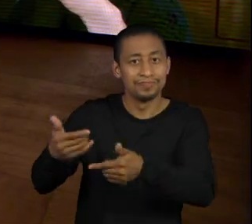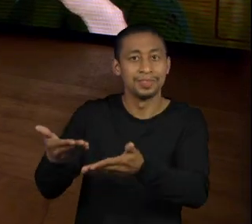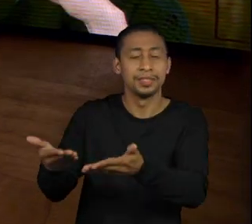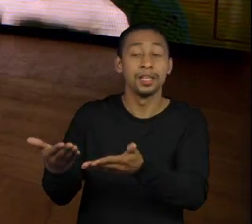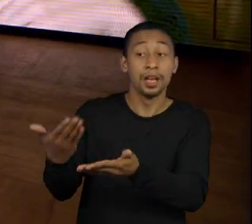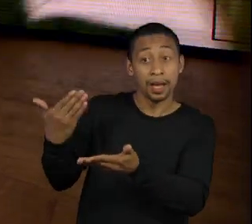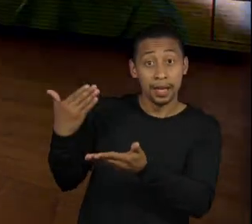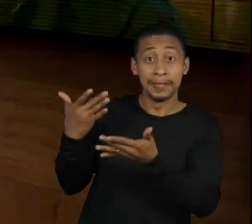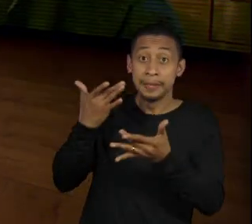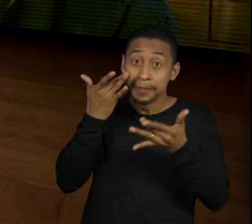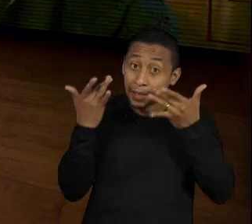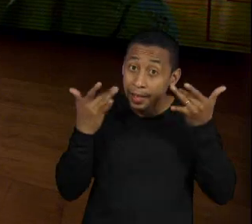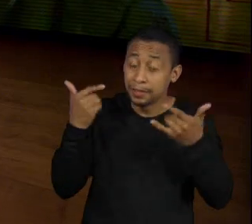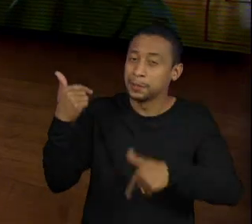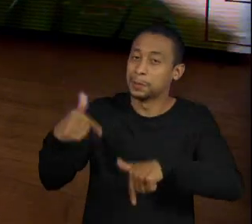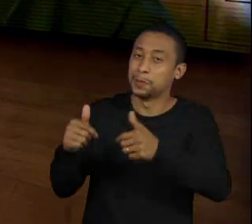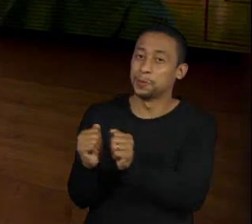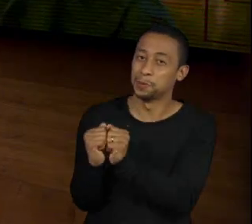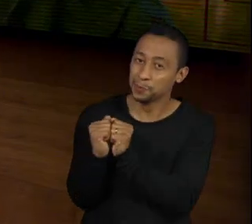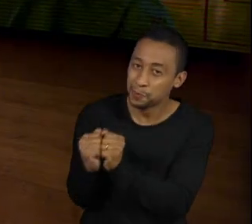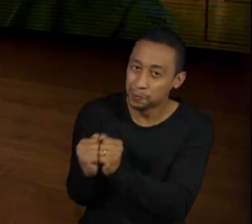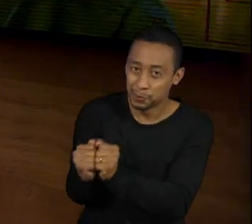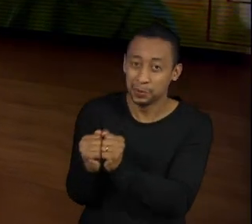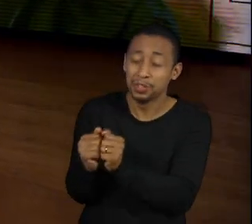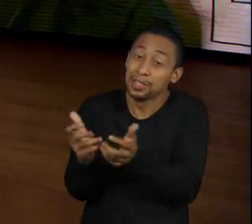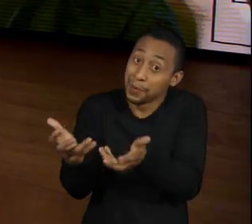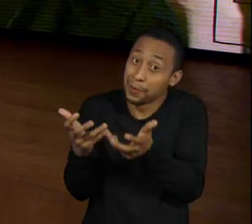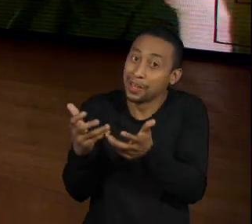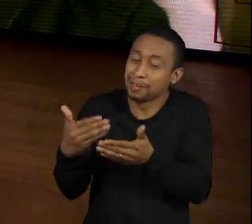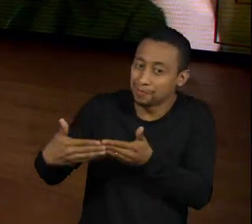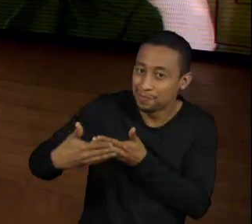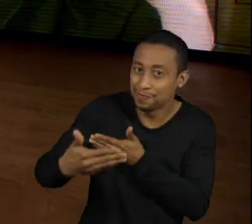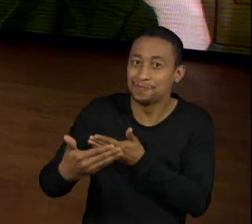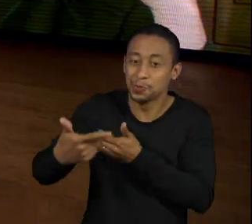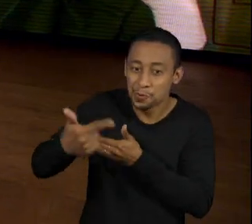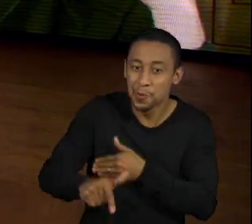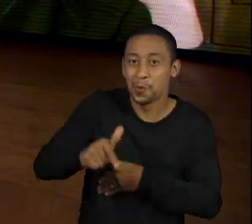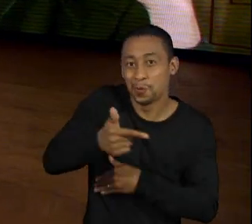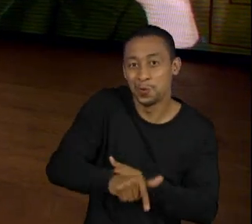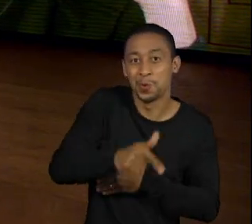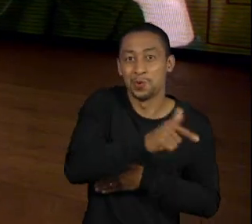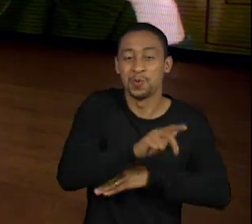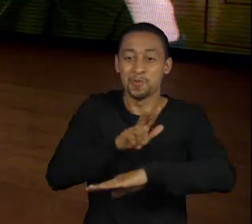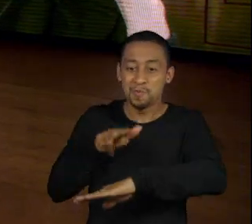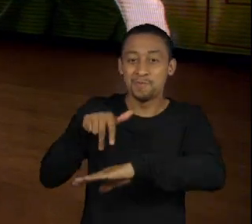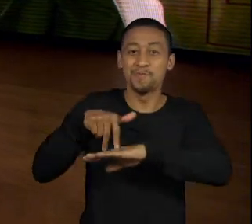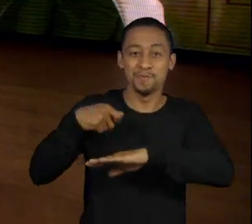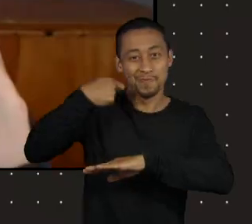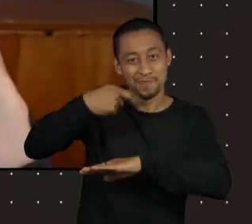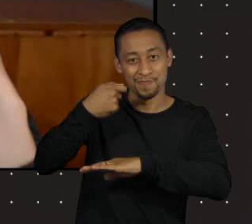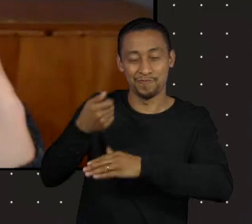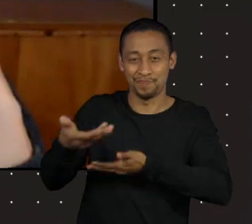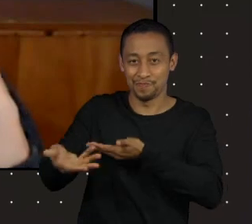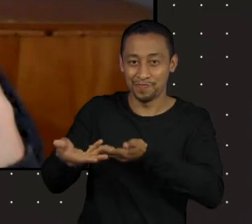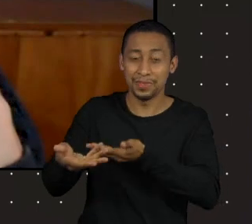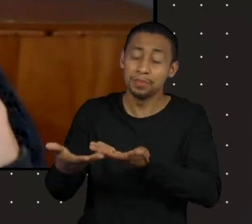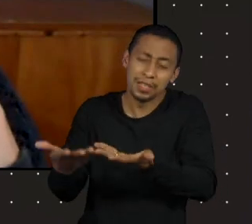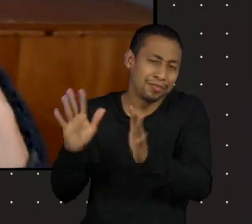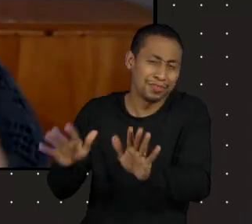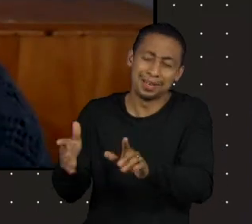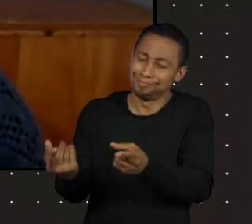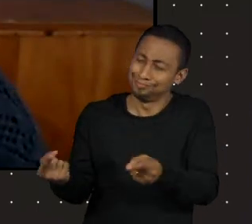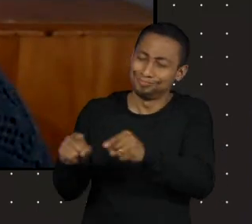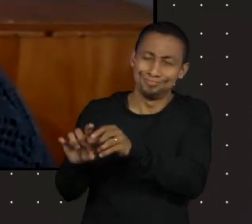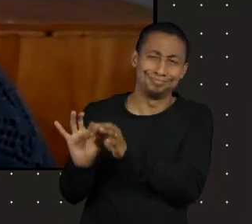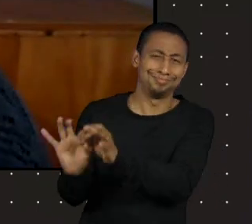no teatro, gostaria de fazer outros trabalhos com ela em cena também como atriz, mas a gente já tem uma parceria